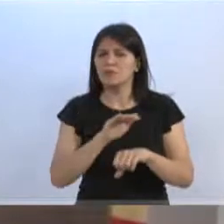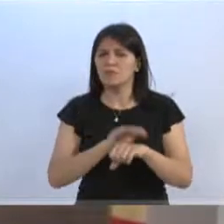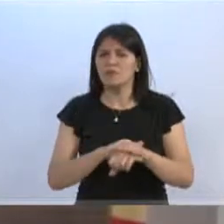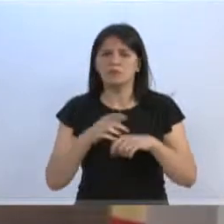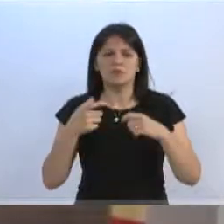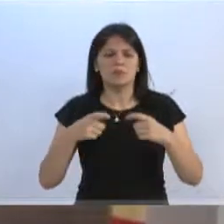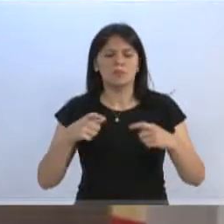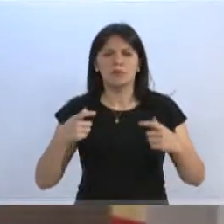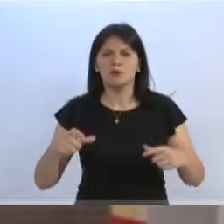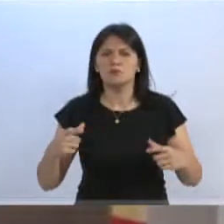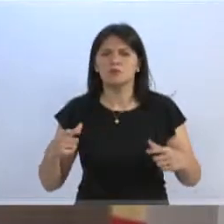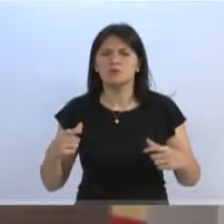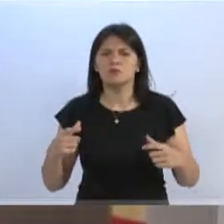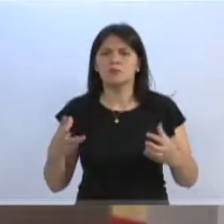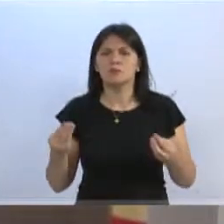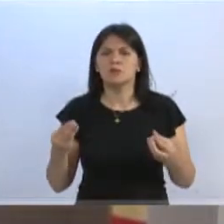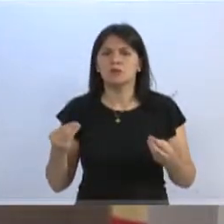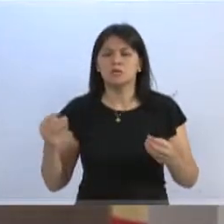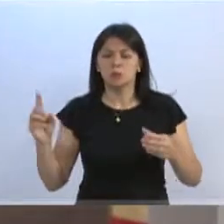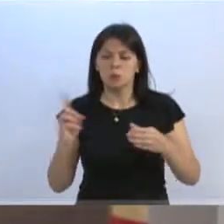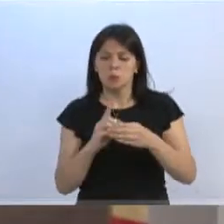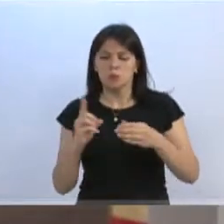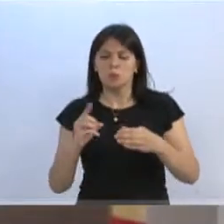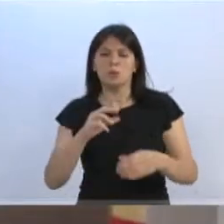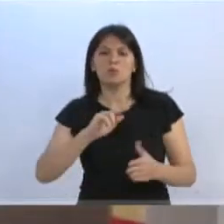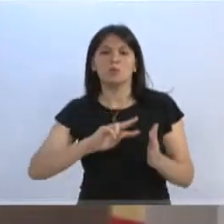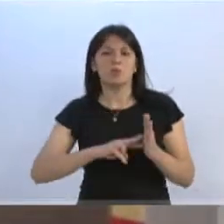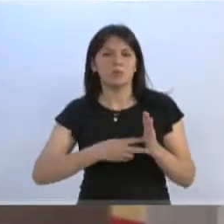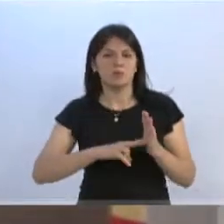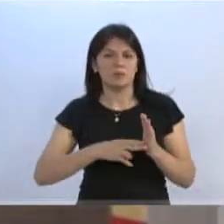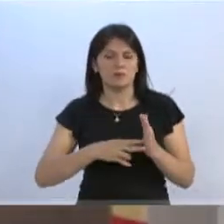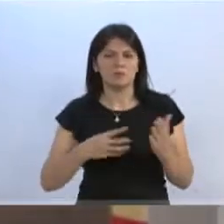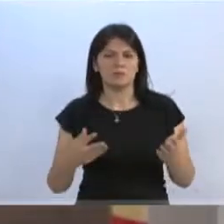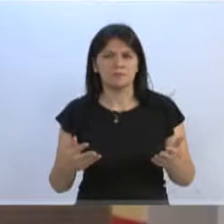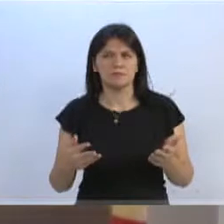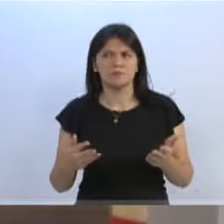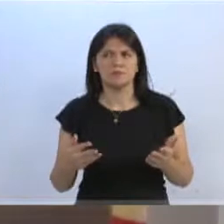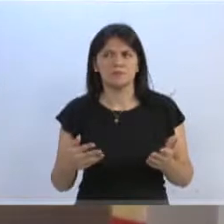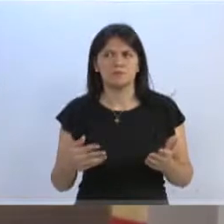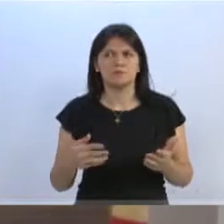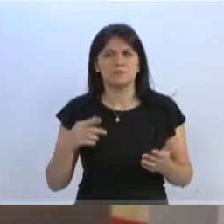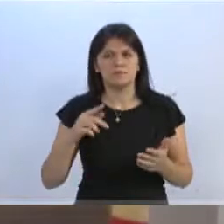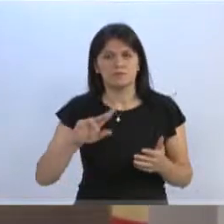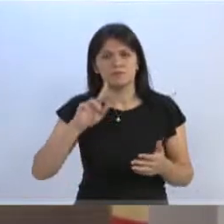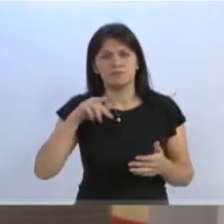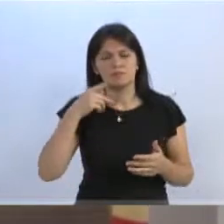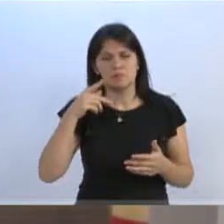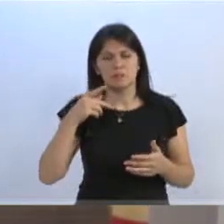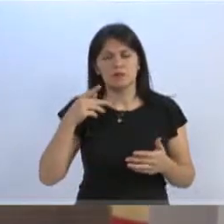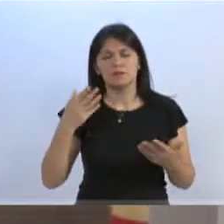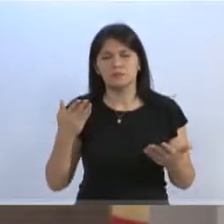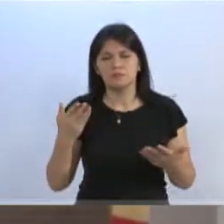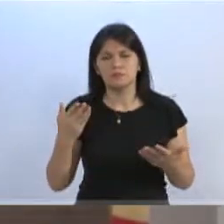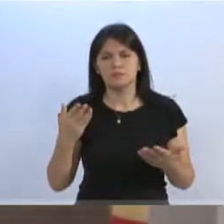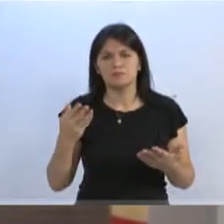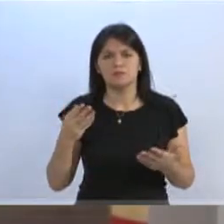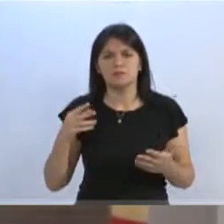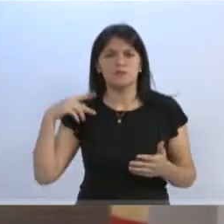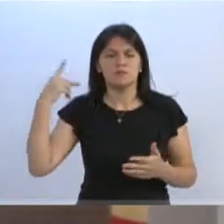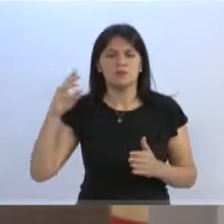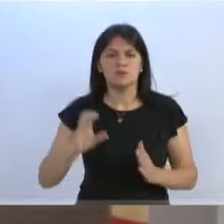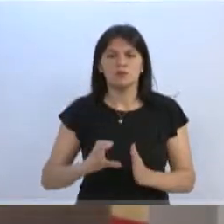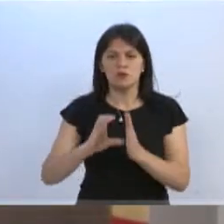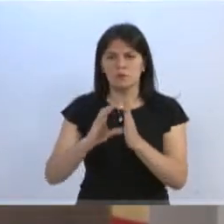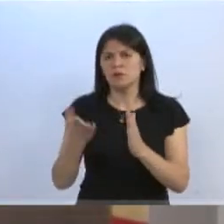essa demanda no PROCON. E o PROCON, e aqui eu invoco o testemunho do vereador Caminha, que